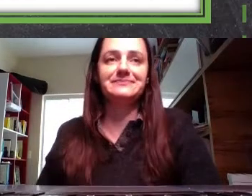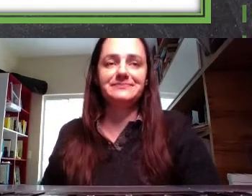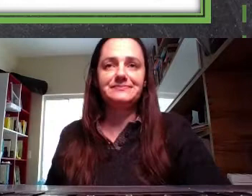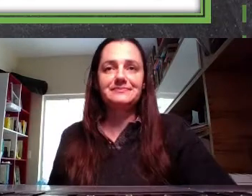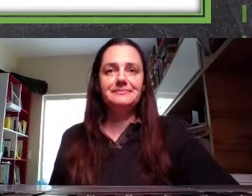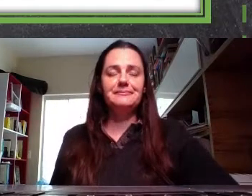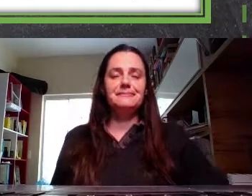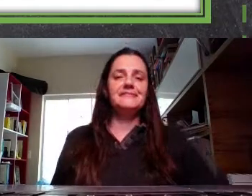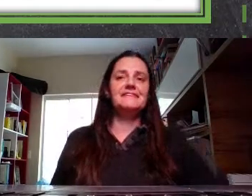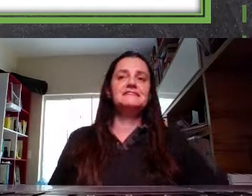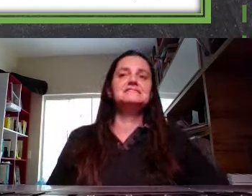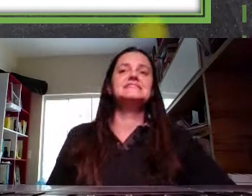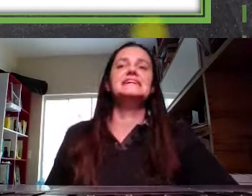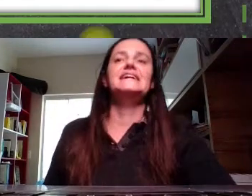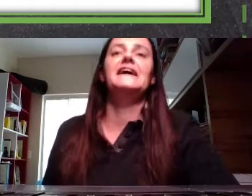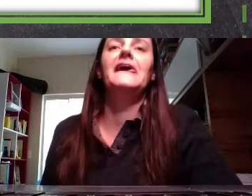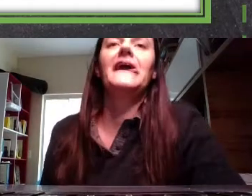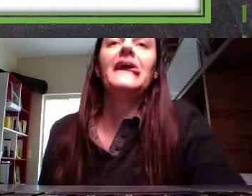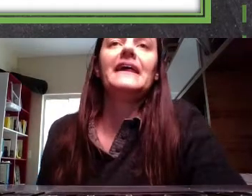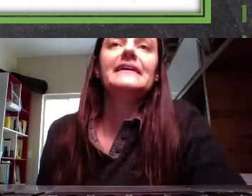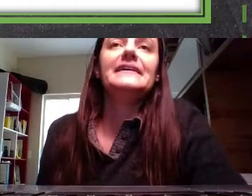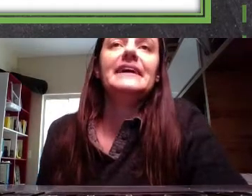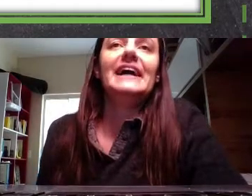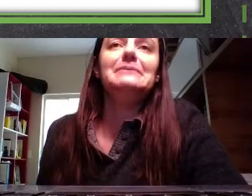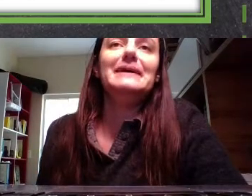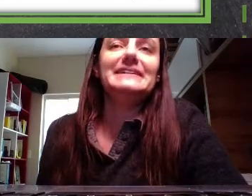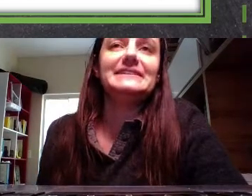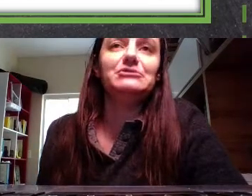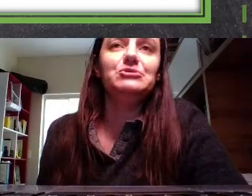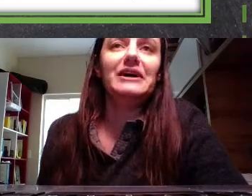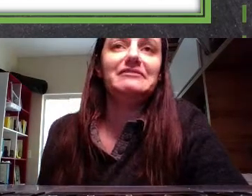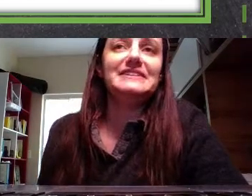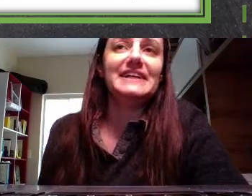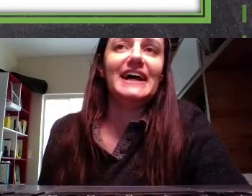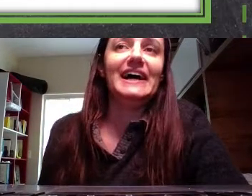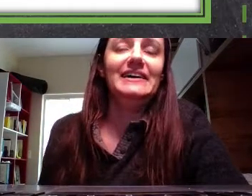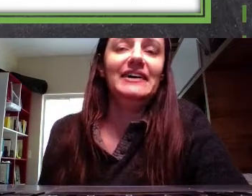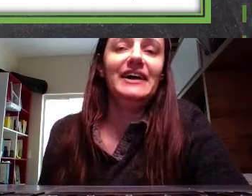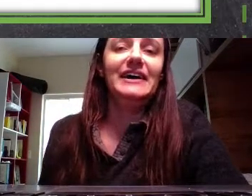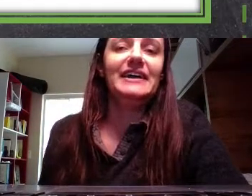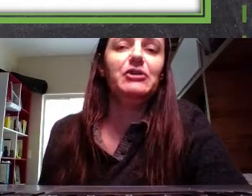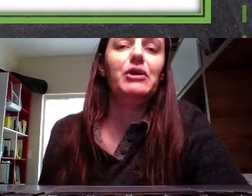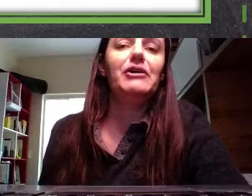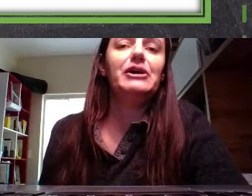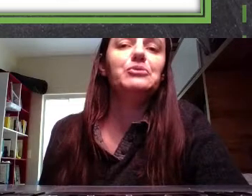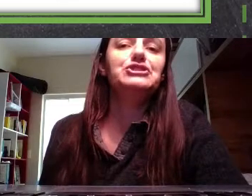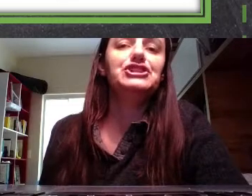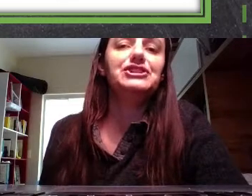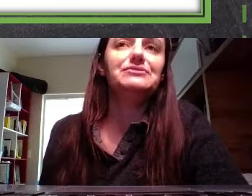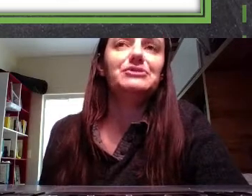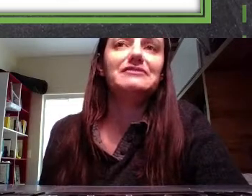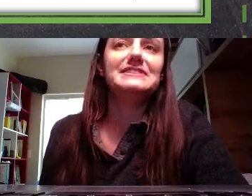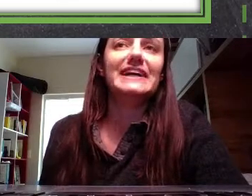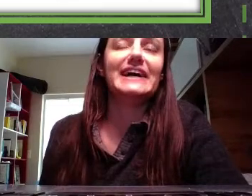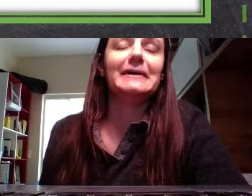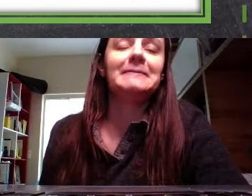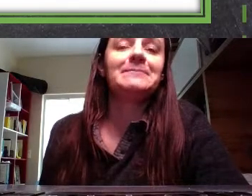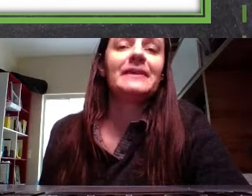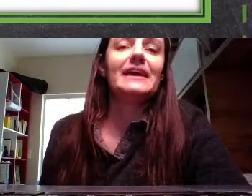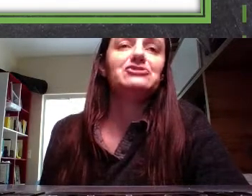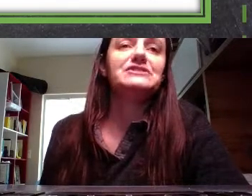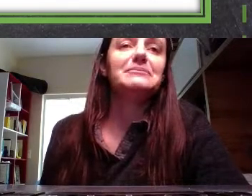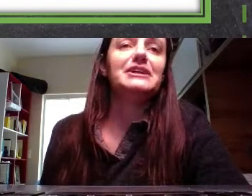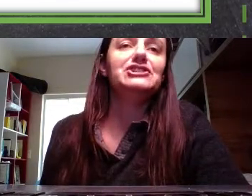aula. Então, você tem a liberação do FSH, que qual é o objetivo do